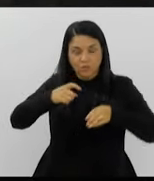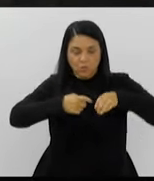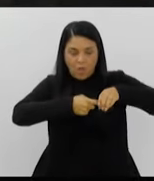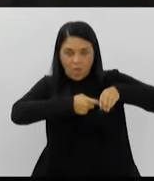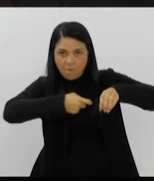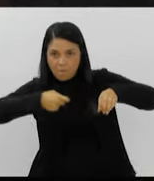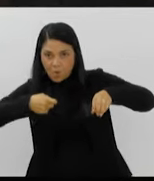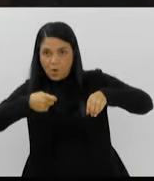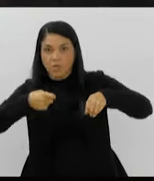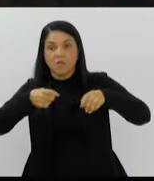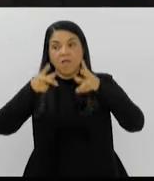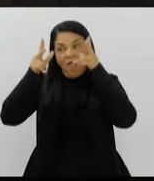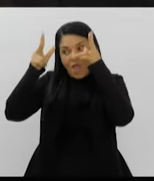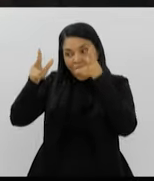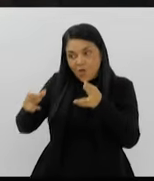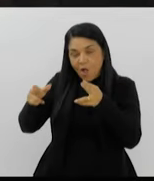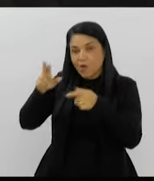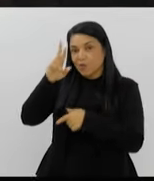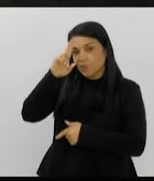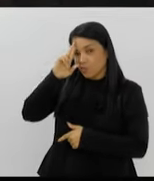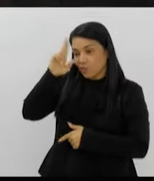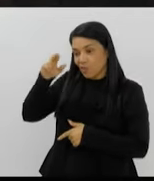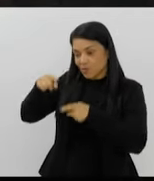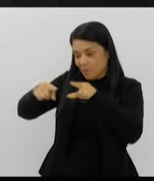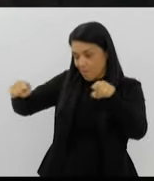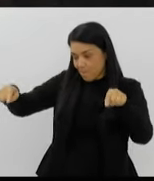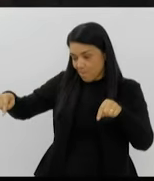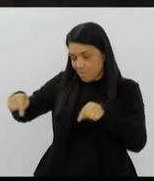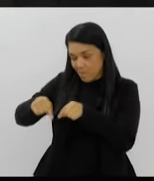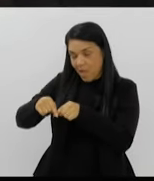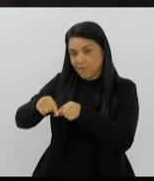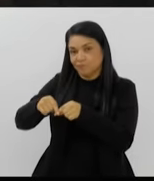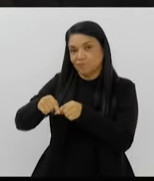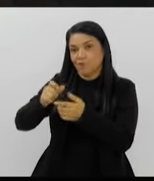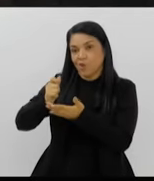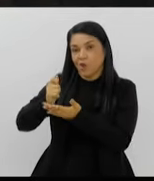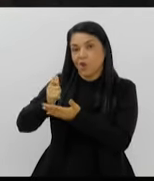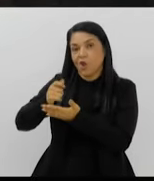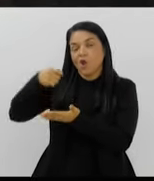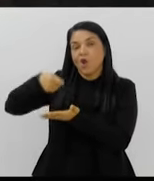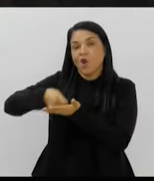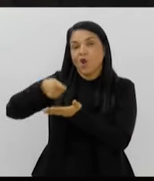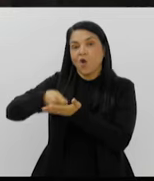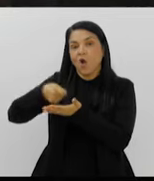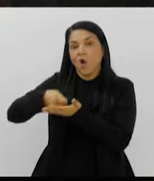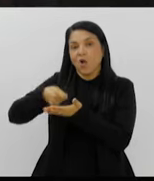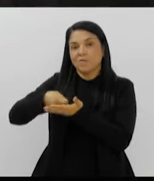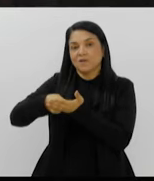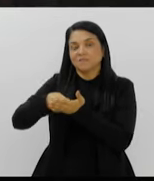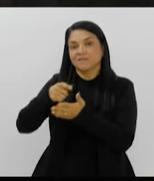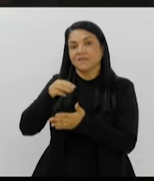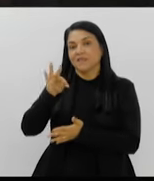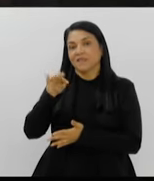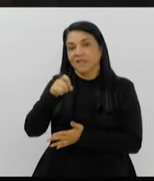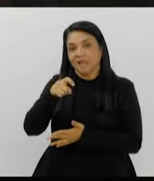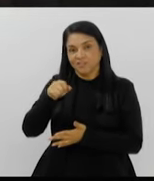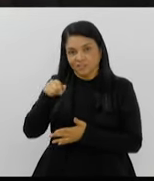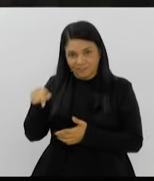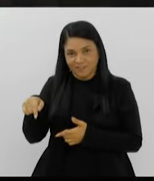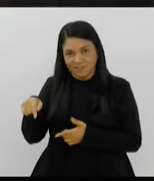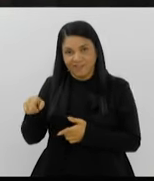detentora do pátio, onde ela cobra as diárias, e ela leiloa, porra. Quando nós convocamos a